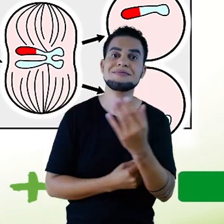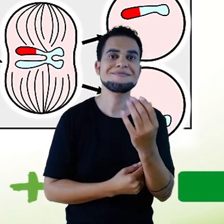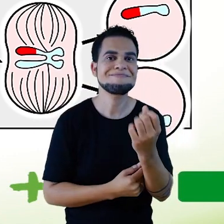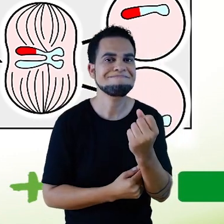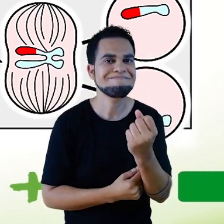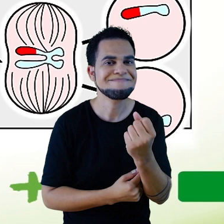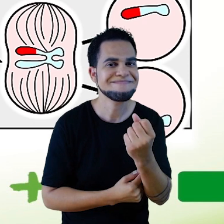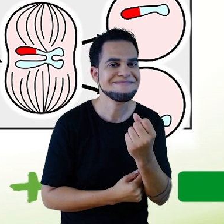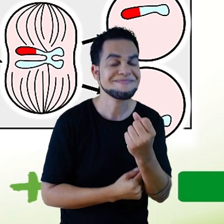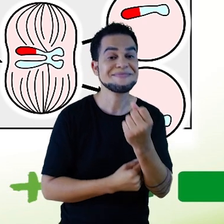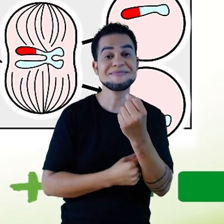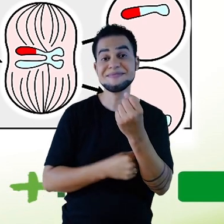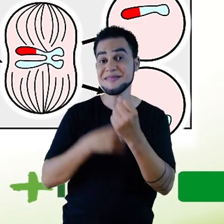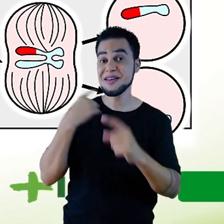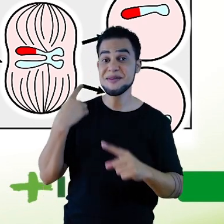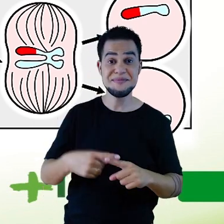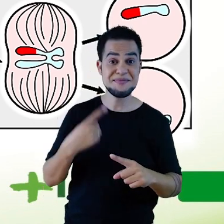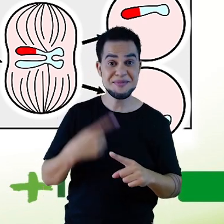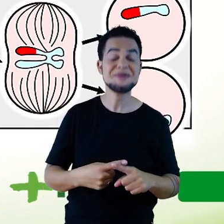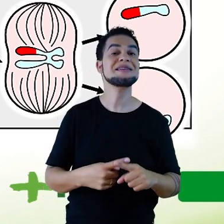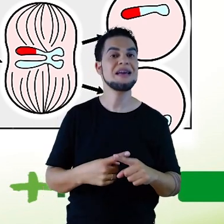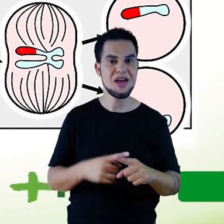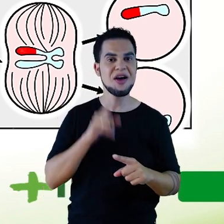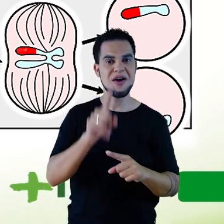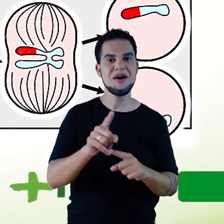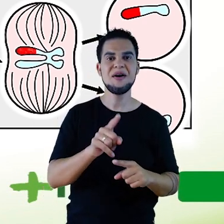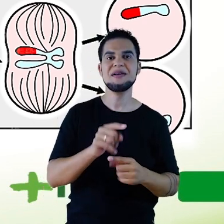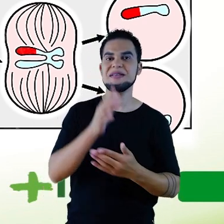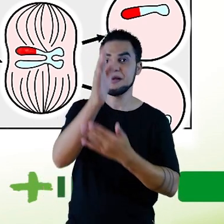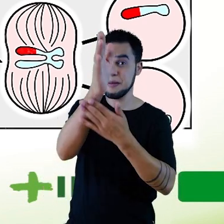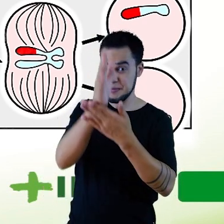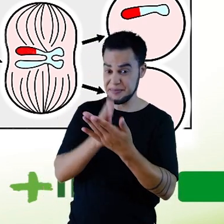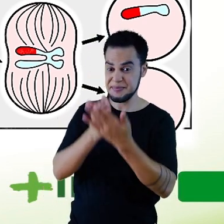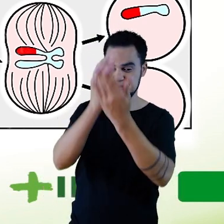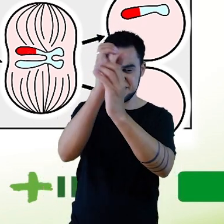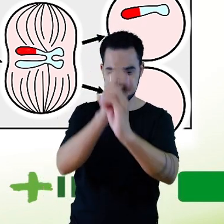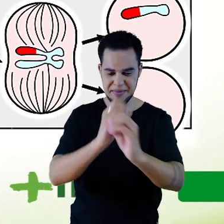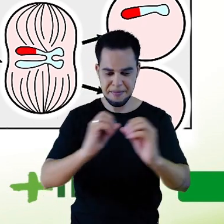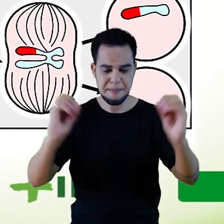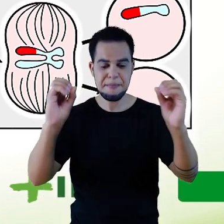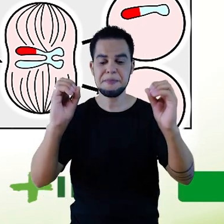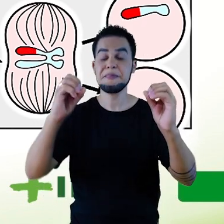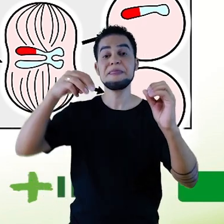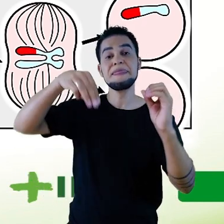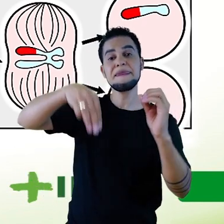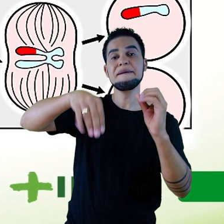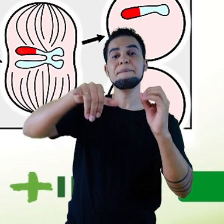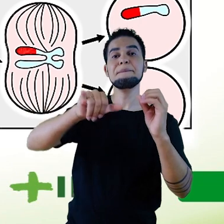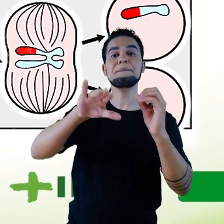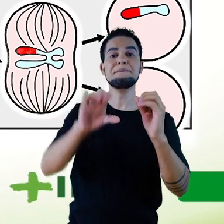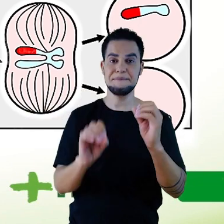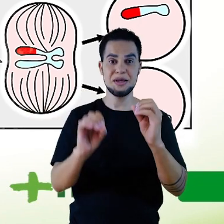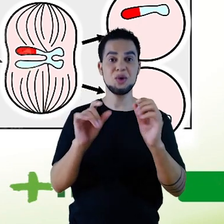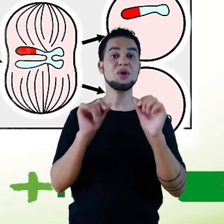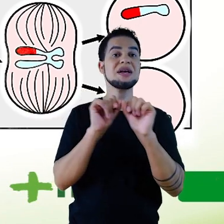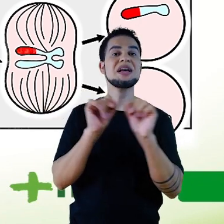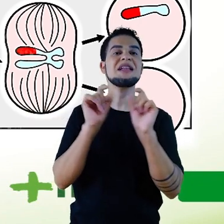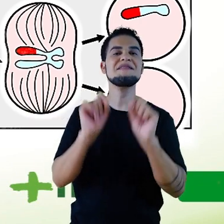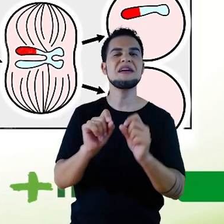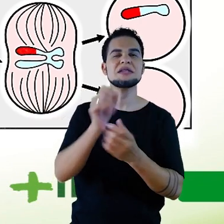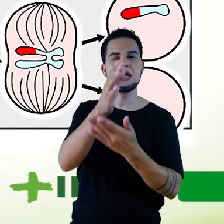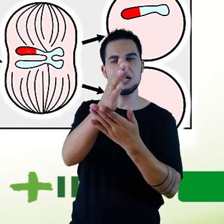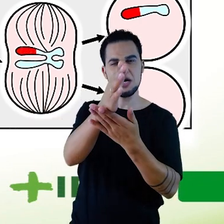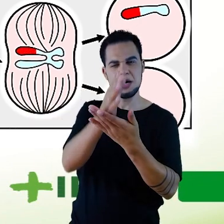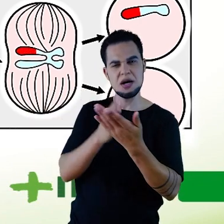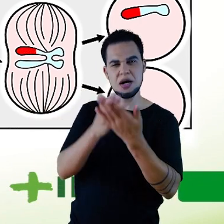porque a meiose, o nome já... Pessoal, para, gente. Aqui, o nome não fala? Meio. Então sabe o que a meiose vai fazer? Ela vai